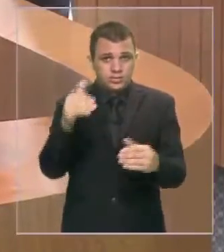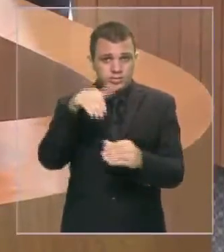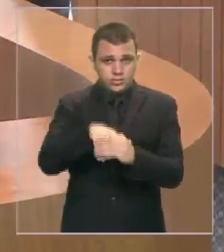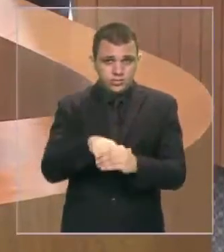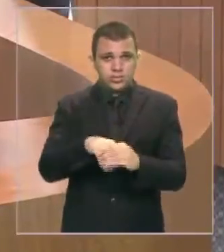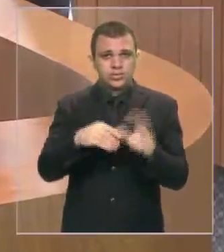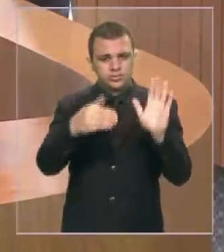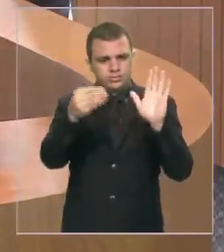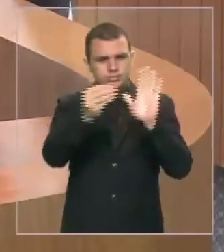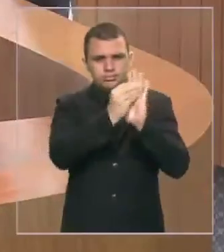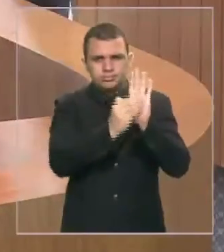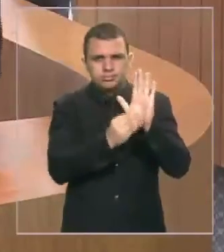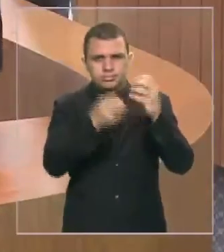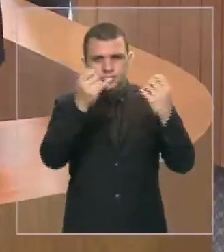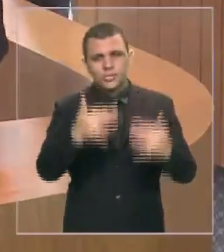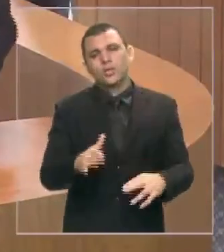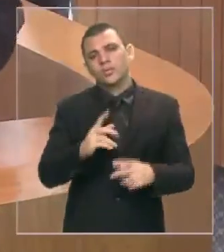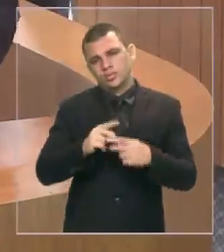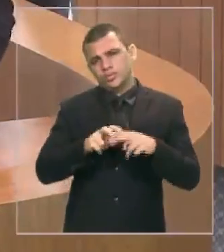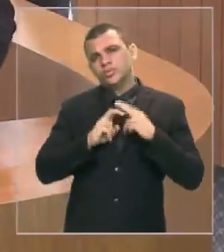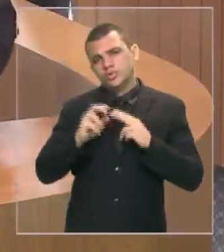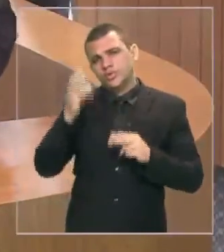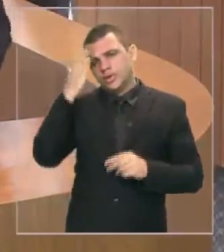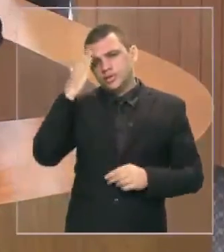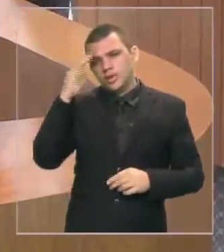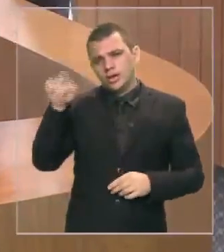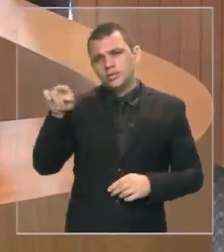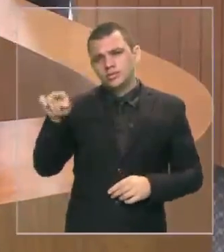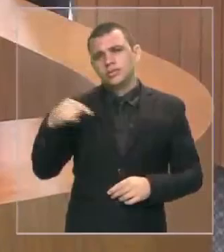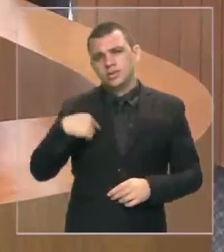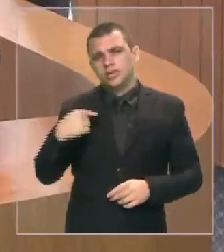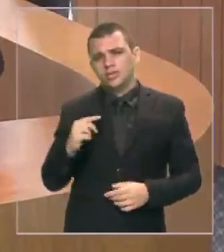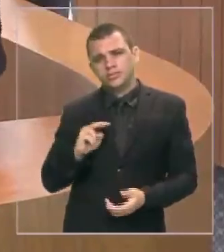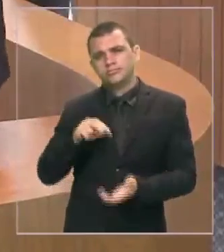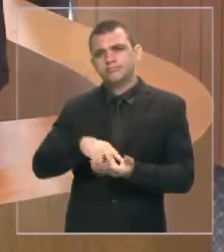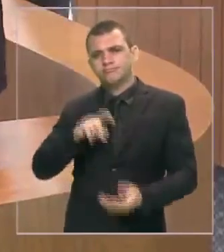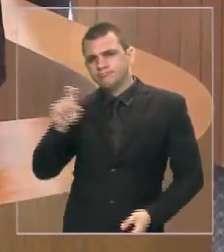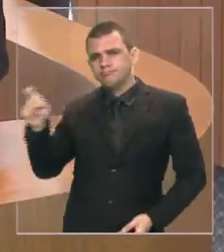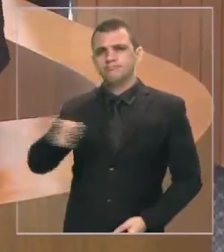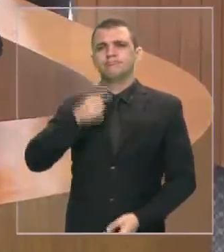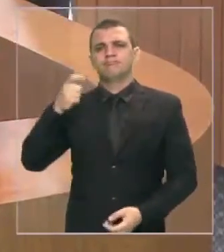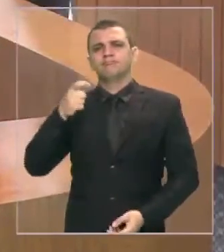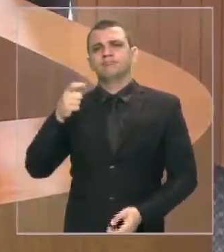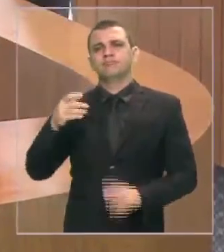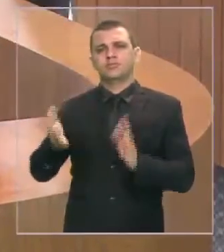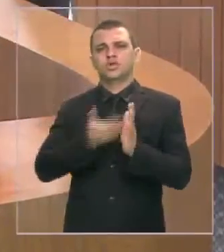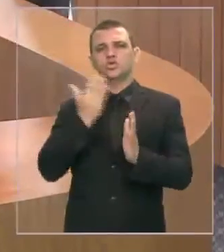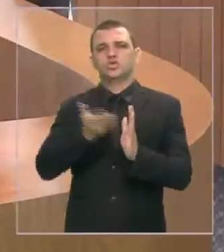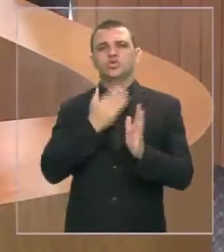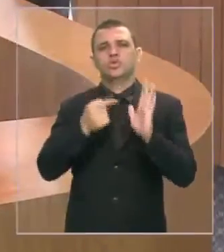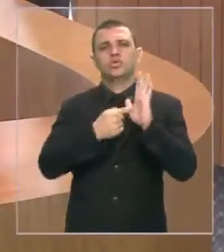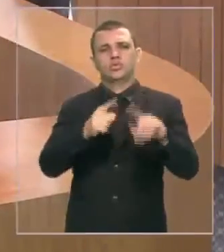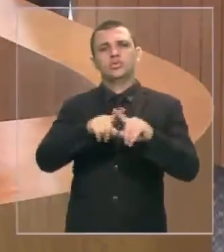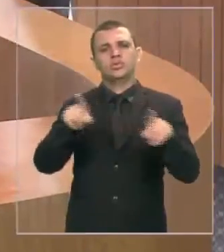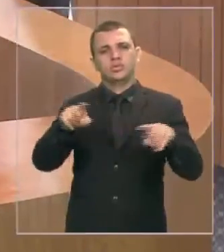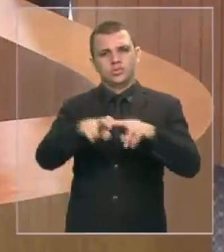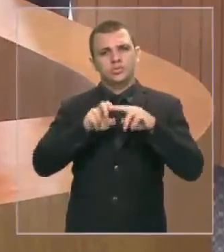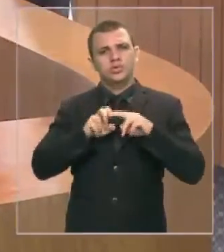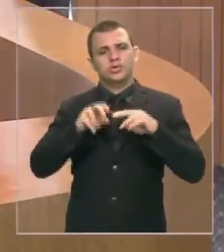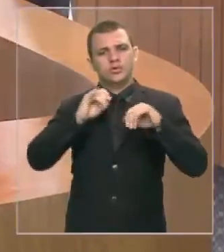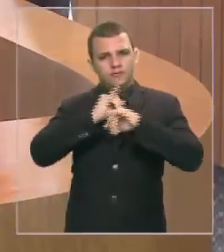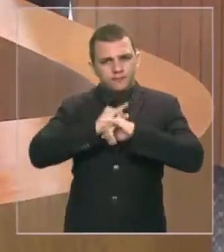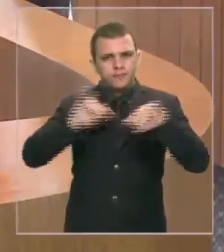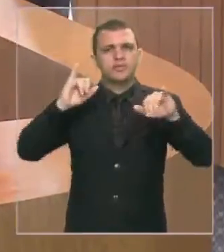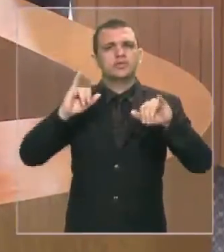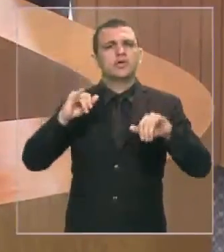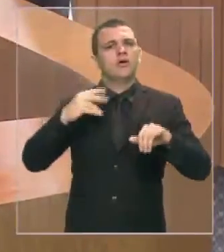votando hoje, porque ele sabia que eu ia subir aqui e ia cobrar com o seu livro em mão, porque eu disse que eu ia trazer o livro dele aqui para argumentar, ele fez